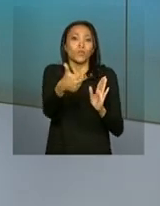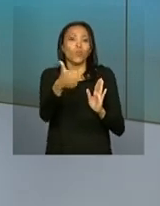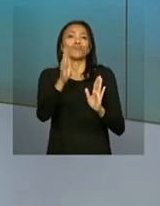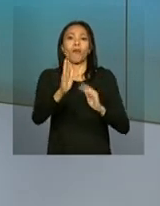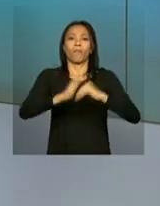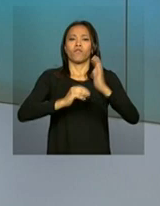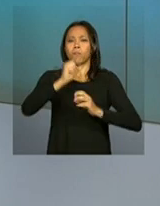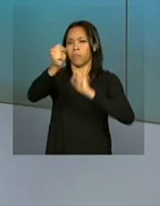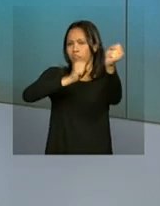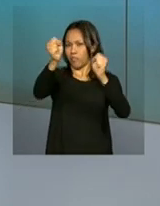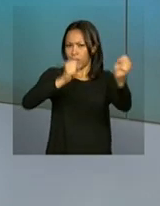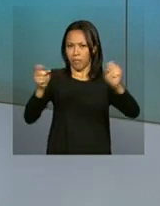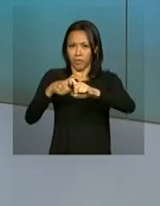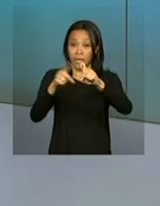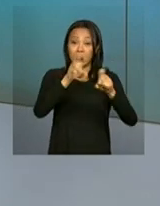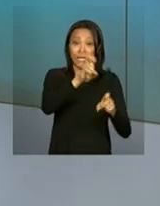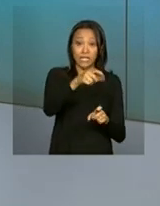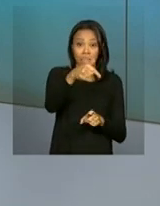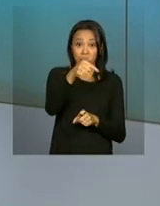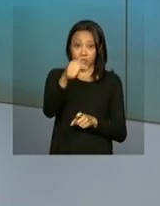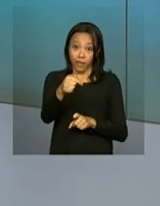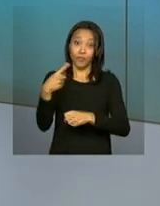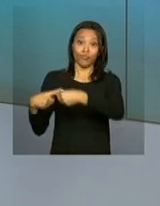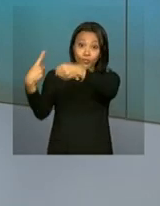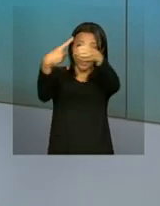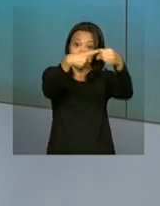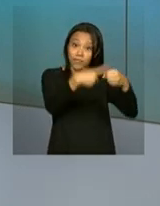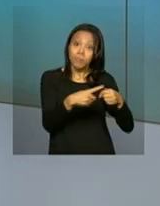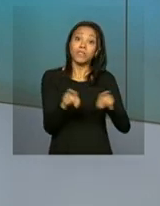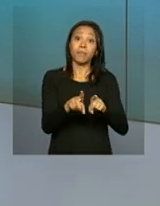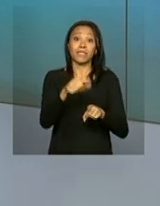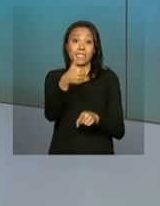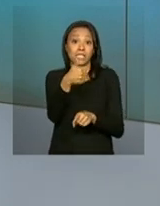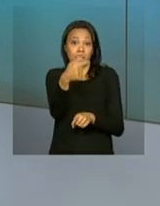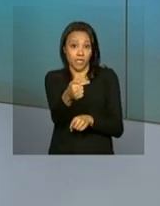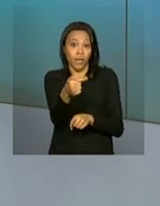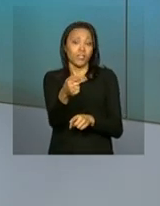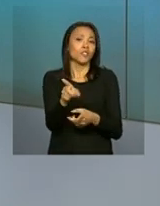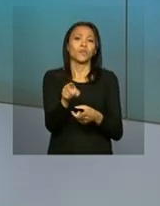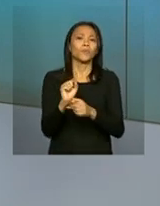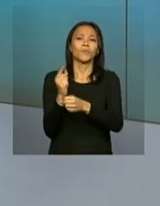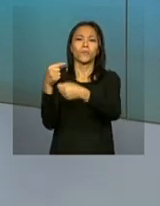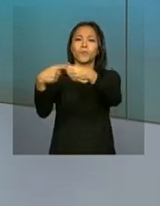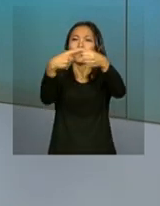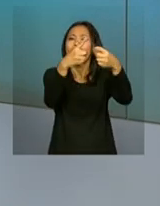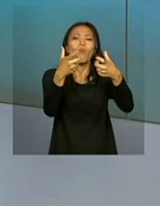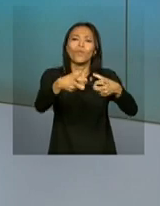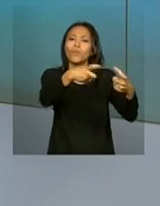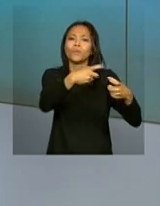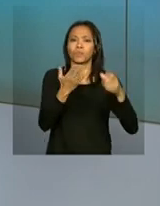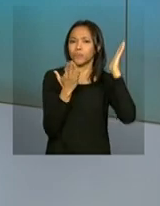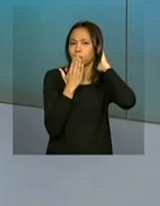foram distribuídos em 577 municípios e 17 distritos sanitários